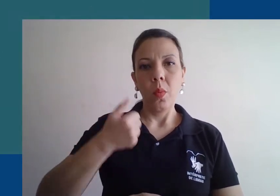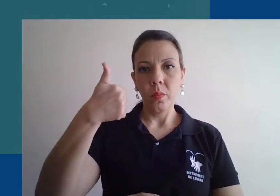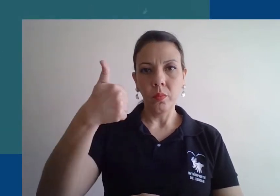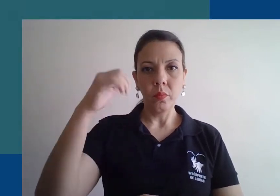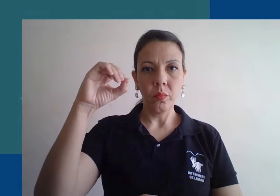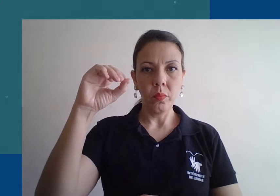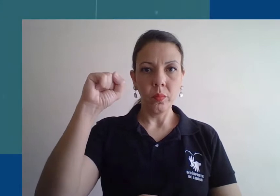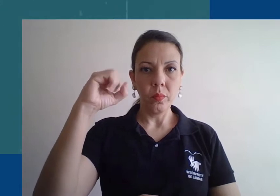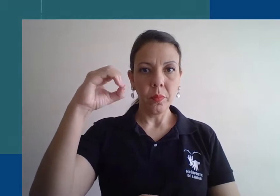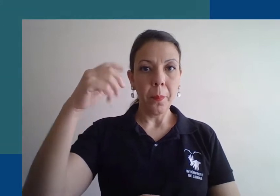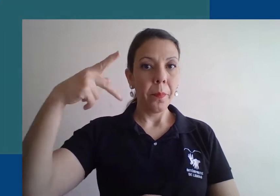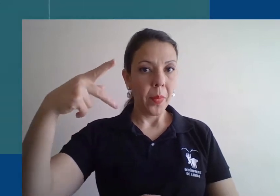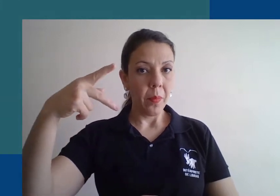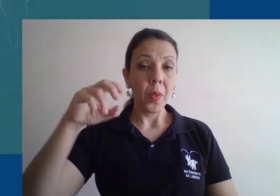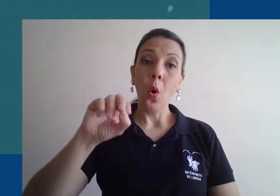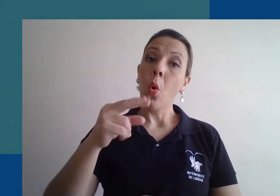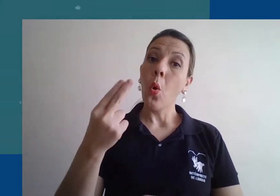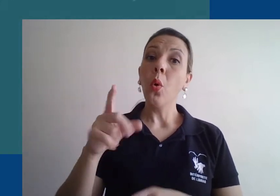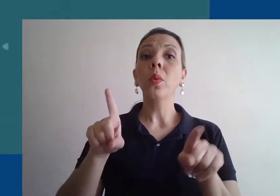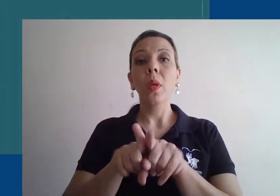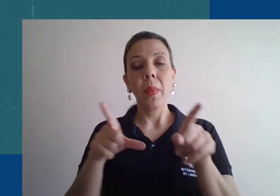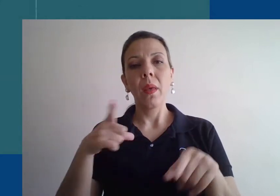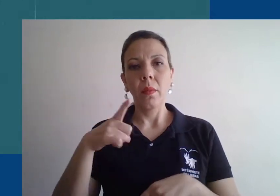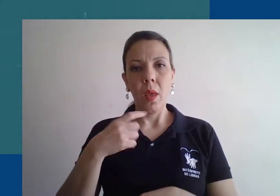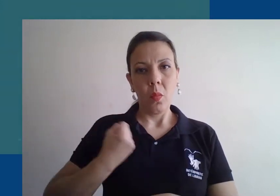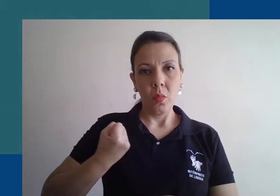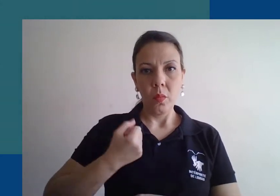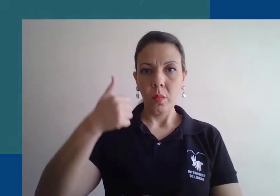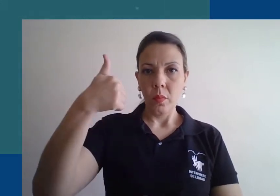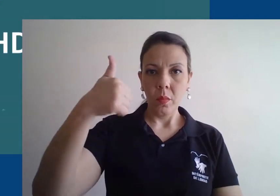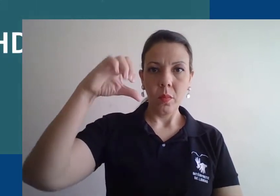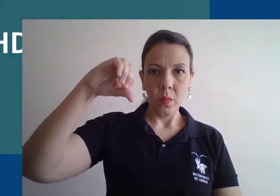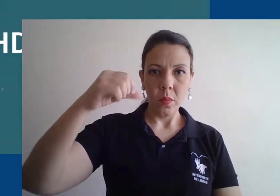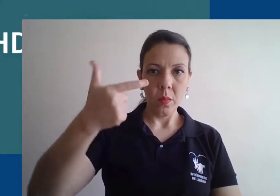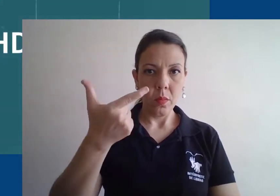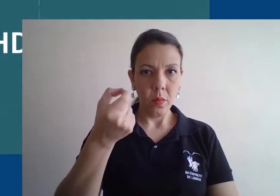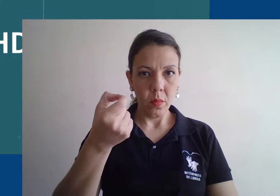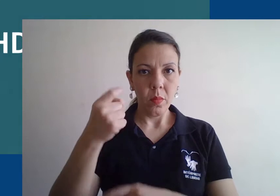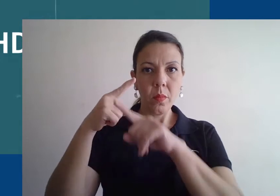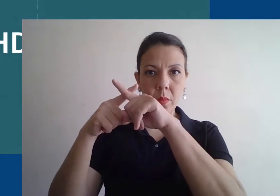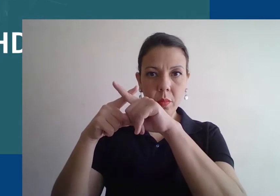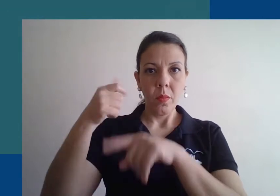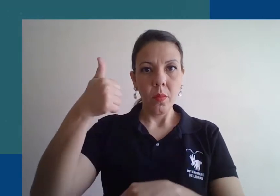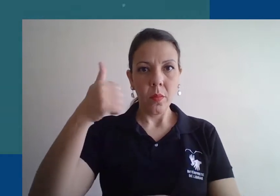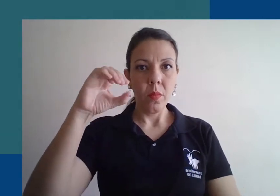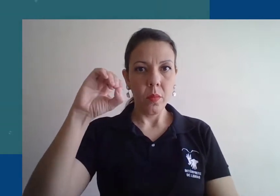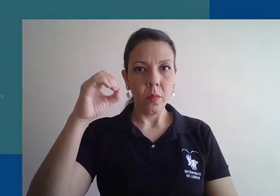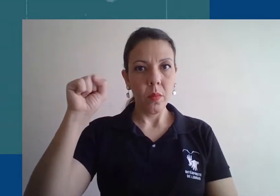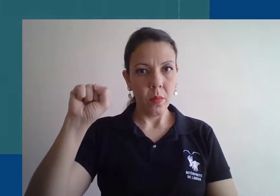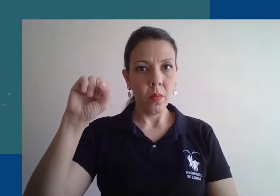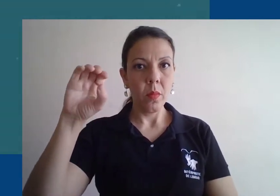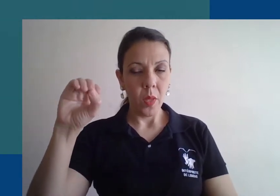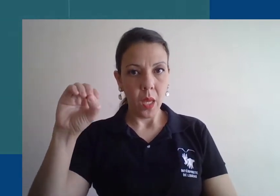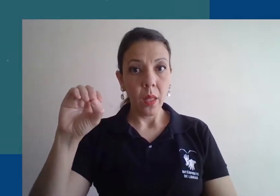você também pode achar como 1920 por 1080, e você também pode achar essa configuração escrita como Full HD. E só para vocês saberem, 1080 é o